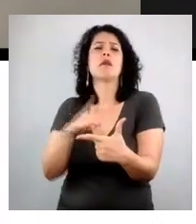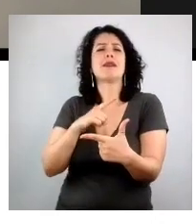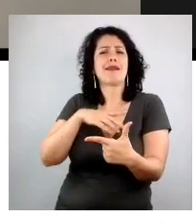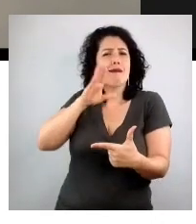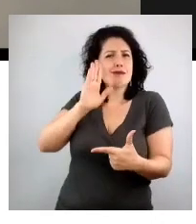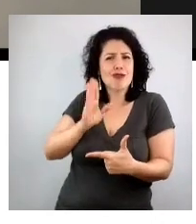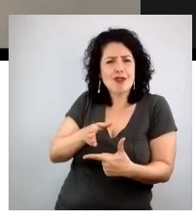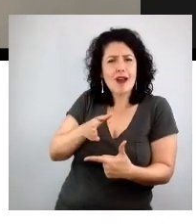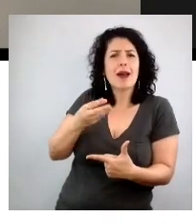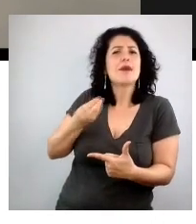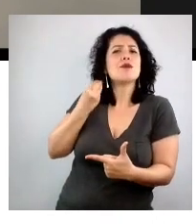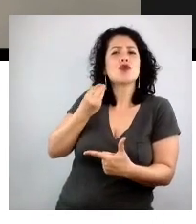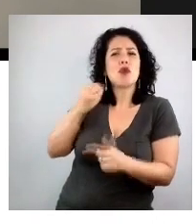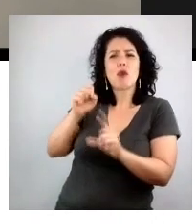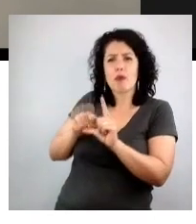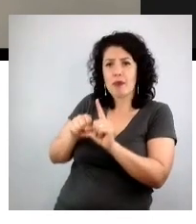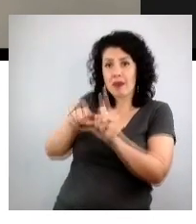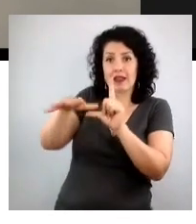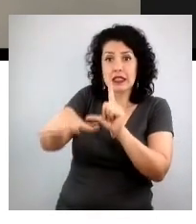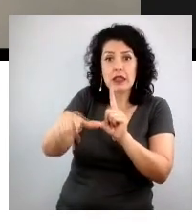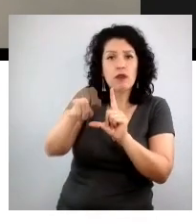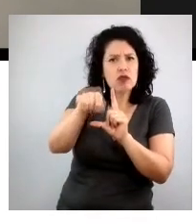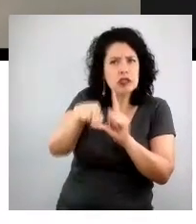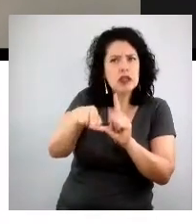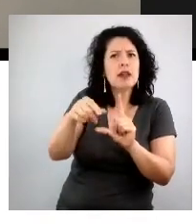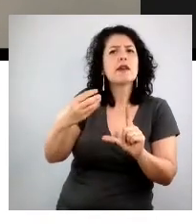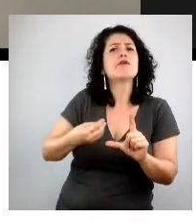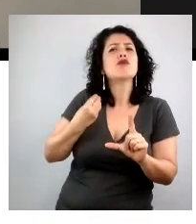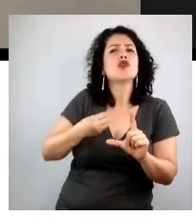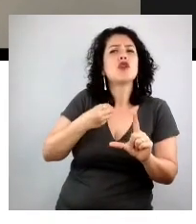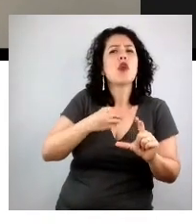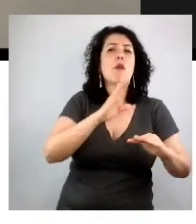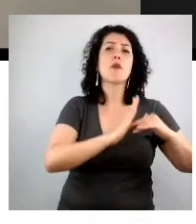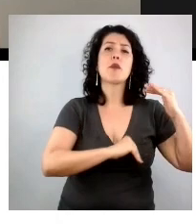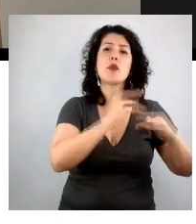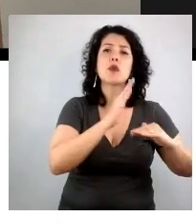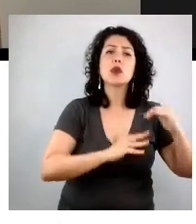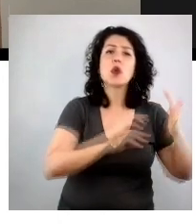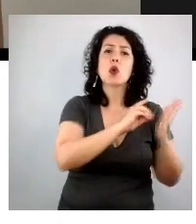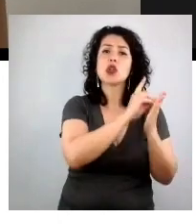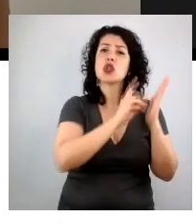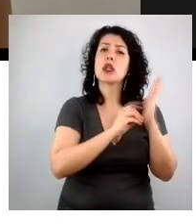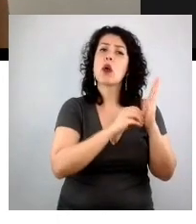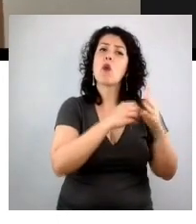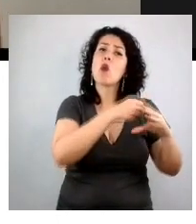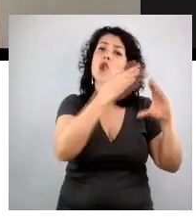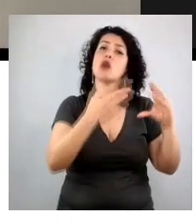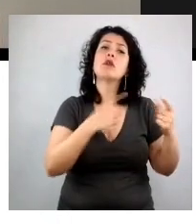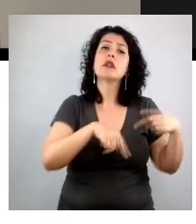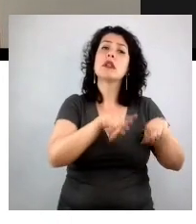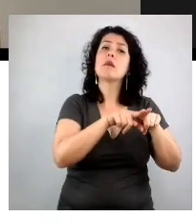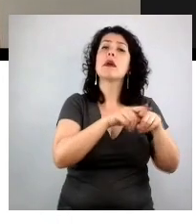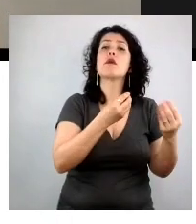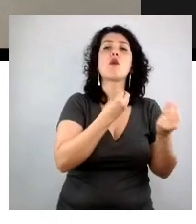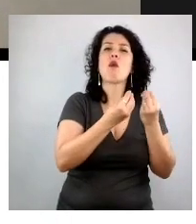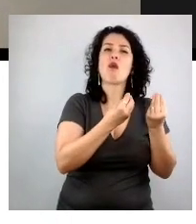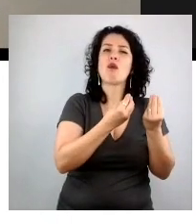a influenciadora, como é que é esse lugar de produtora de conteúdo digital? quais são as principais